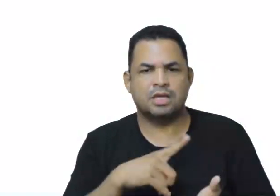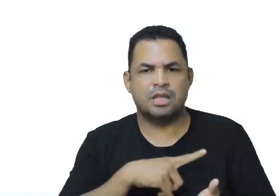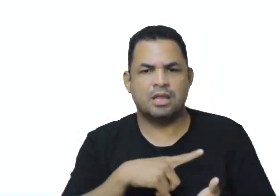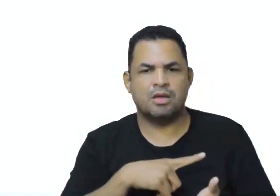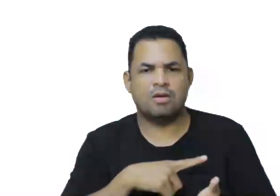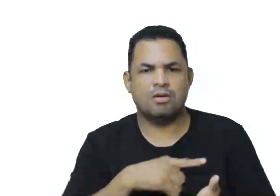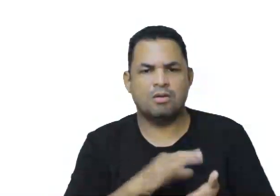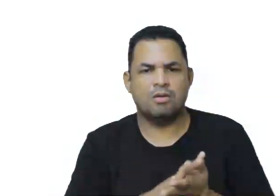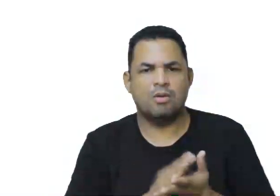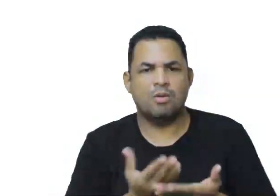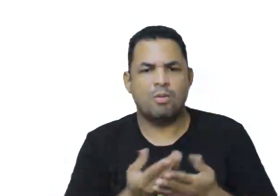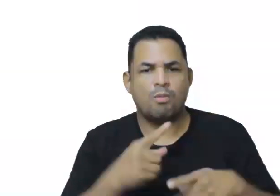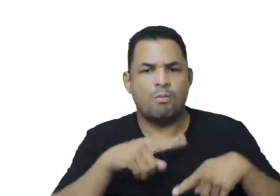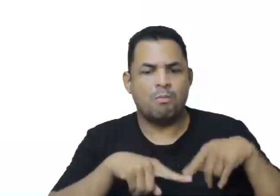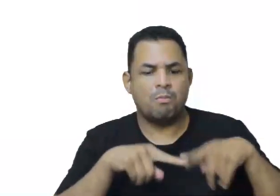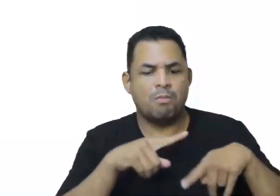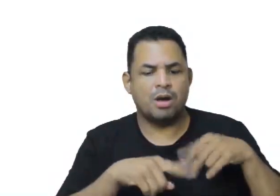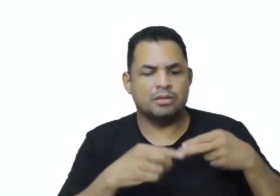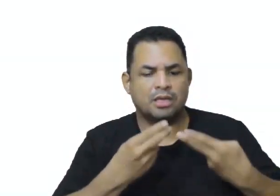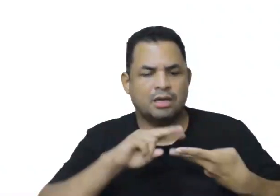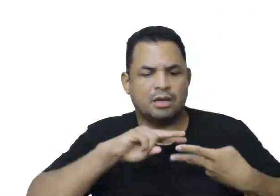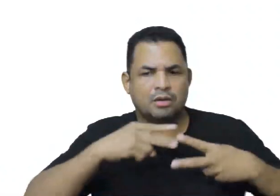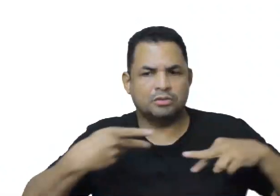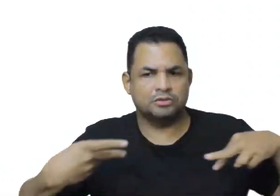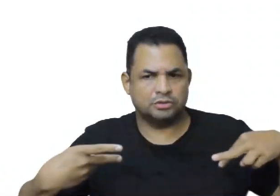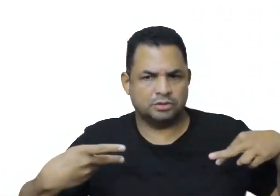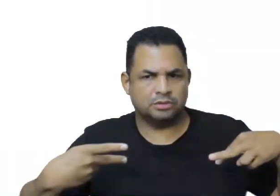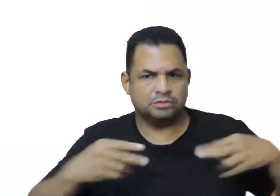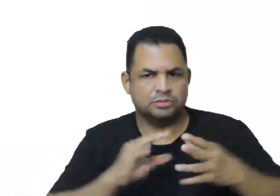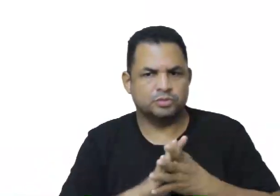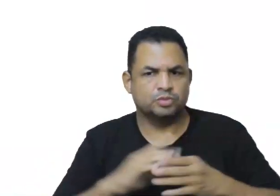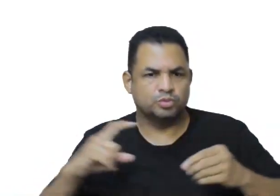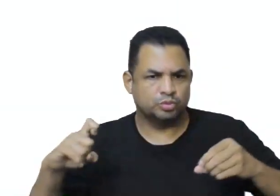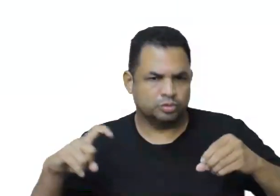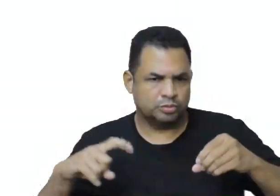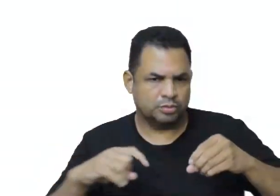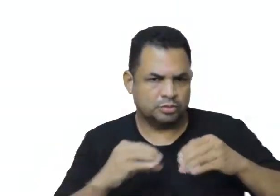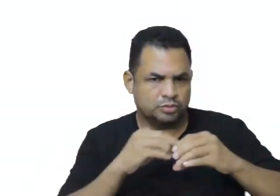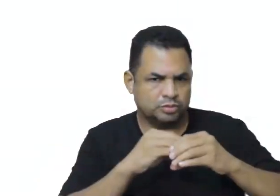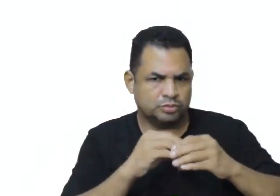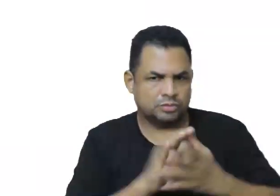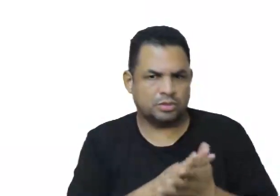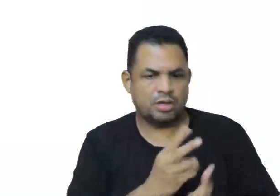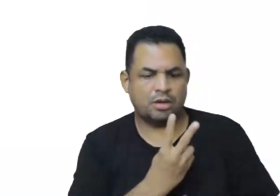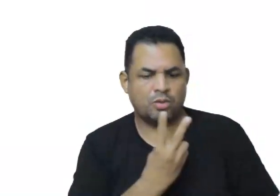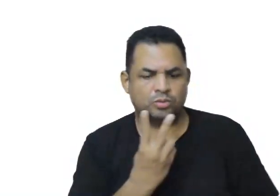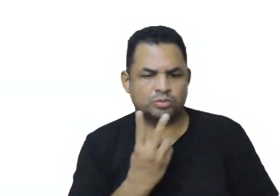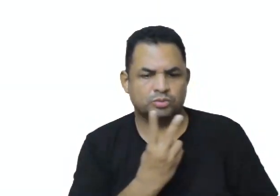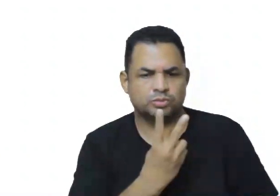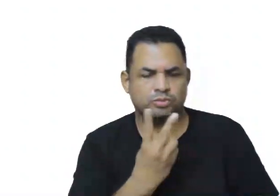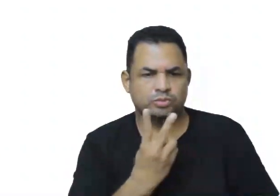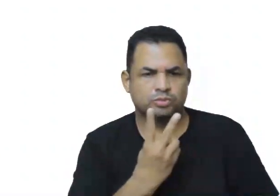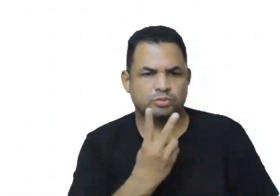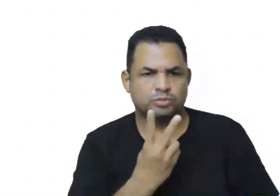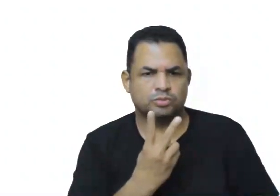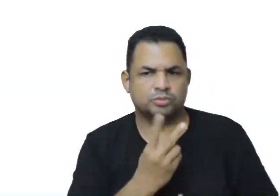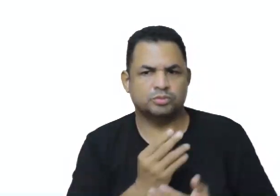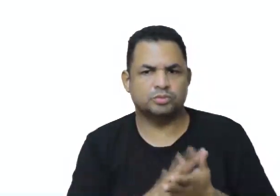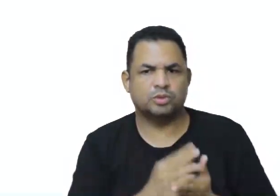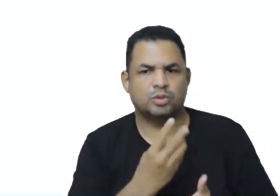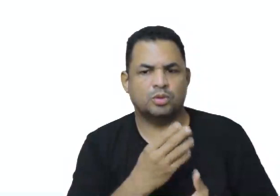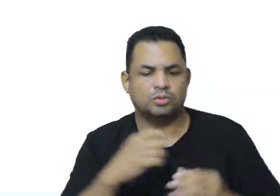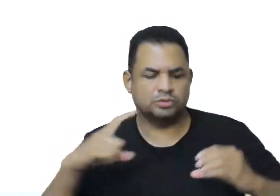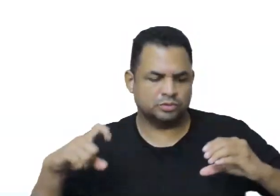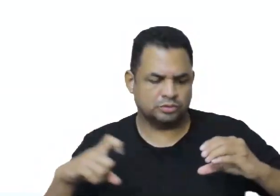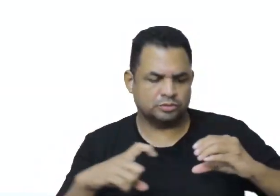material genético do espermatozoide do óvulo. Lembra? O que era 2, óvulo, espermatozoide,